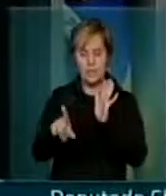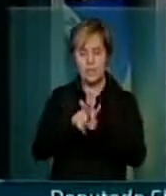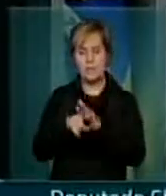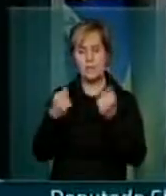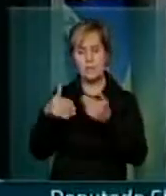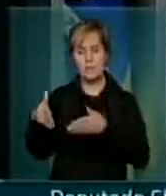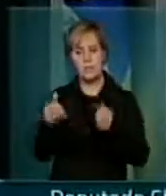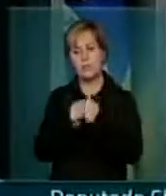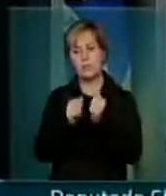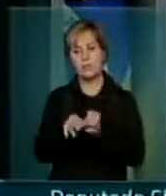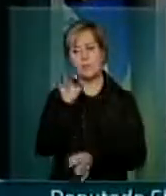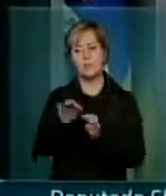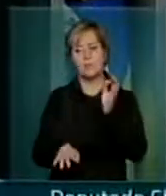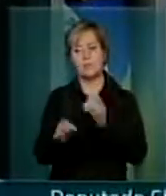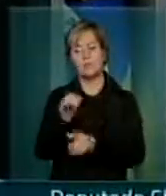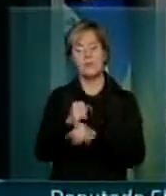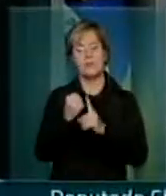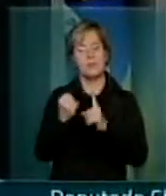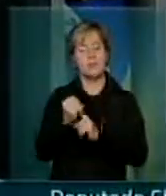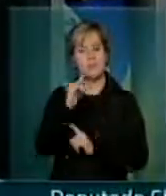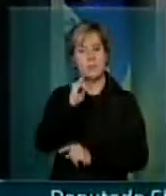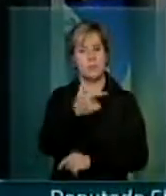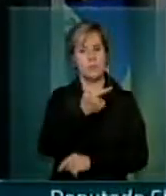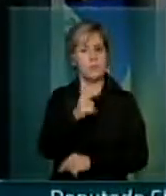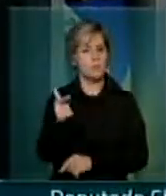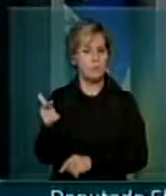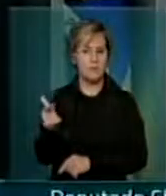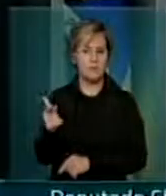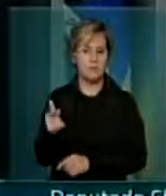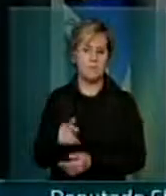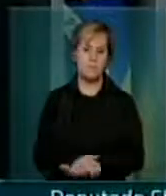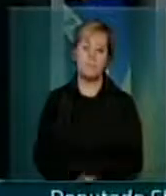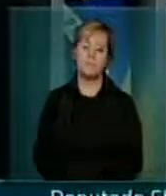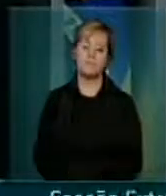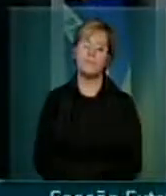da justiça social. Sem o que os nossos